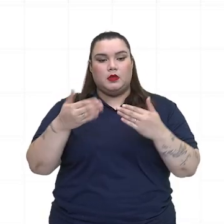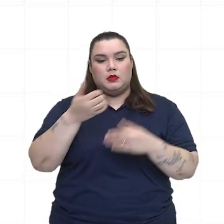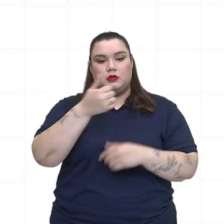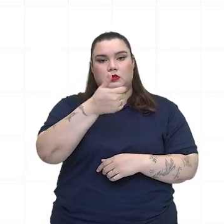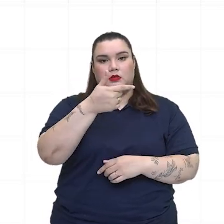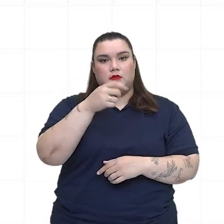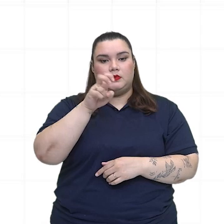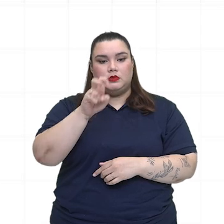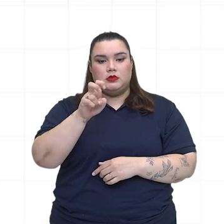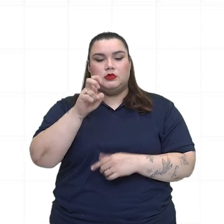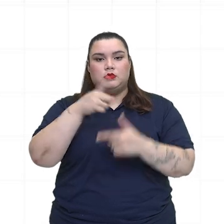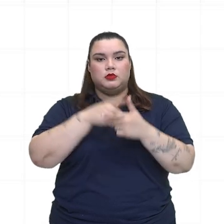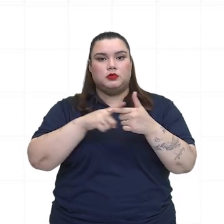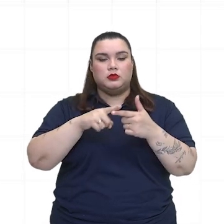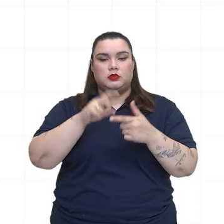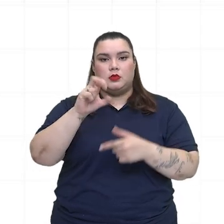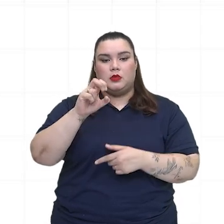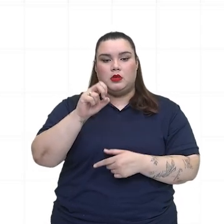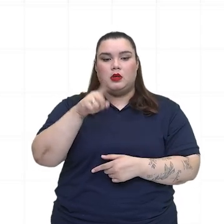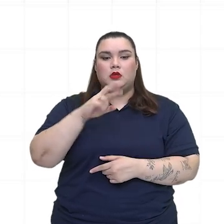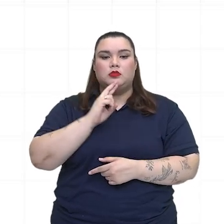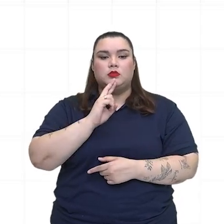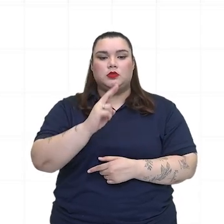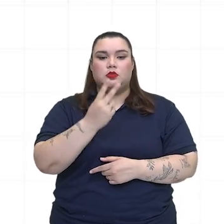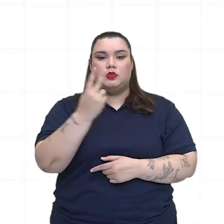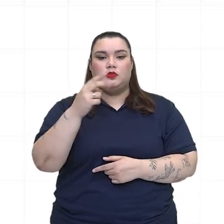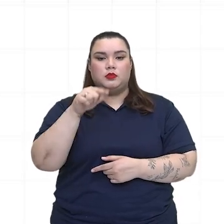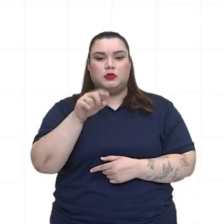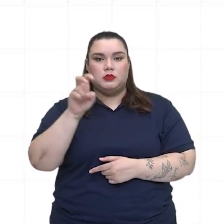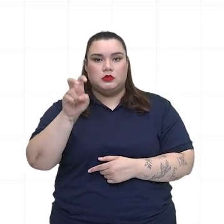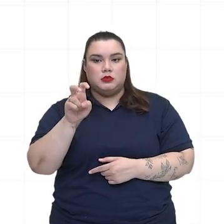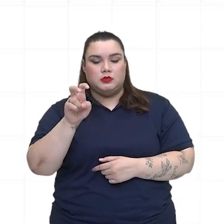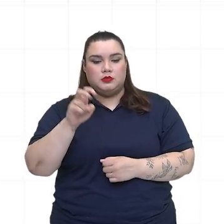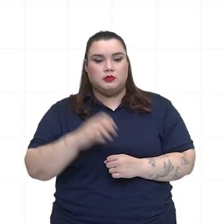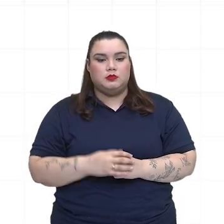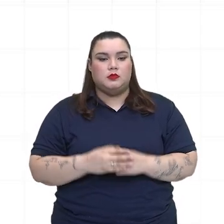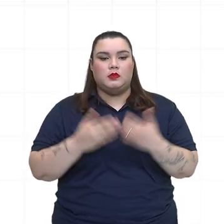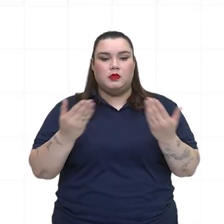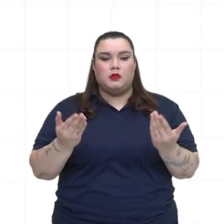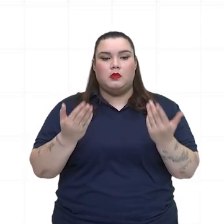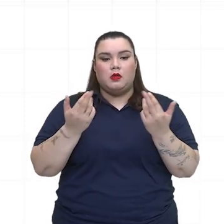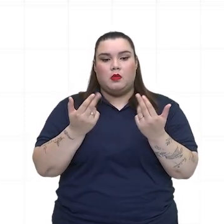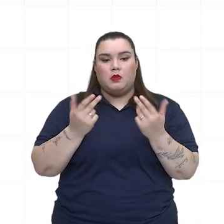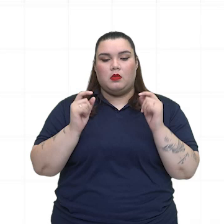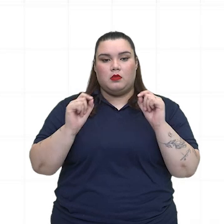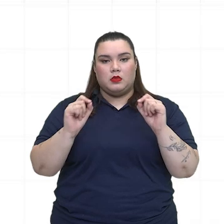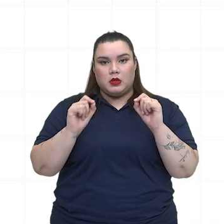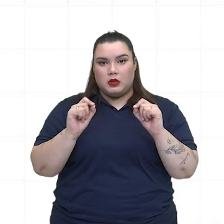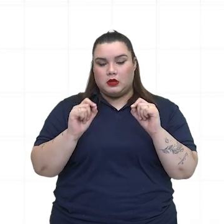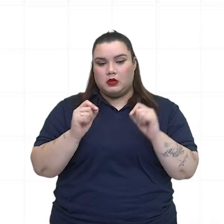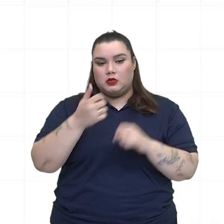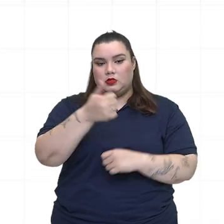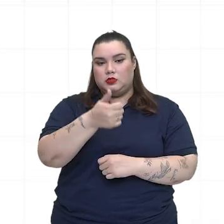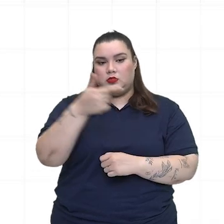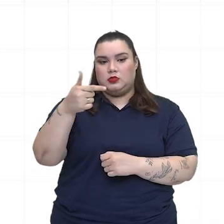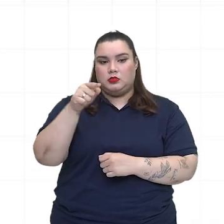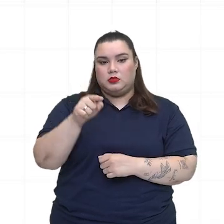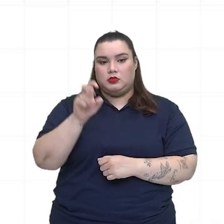125 dividido por 50 é 2,5, que é o mesmo resultado